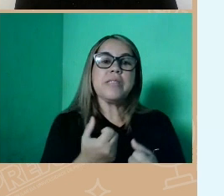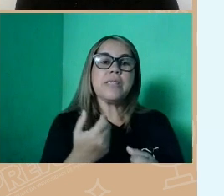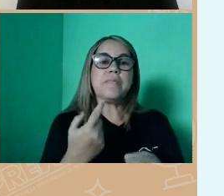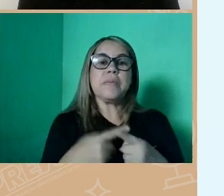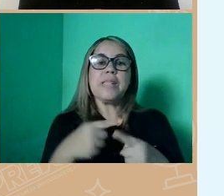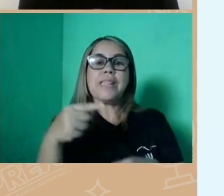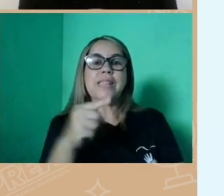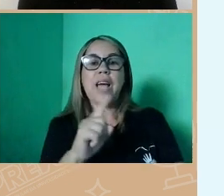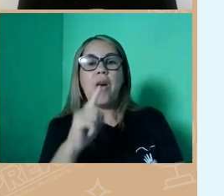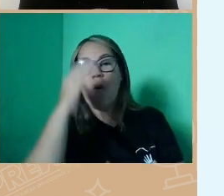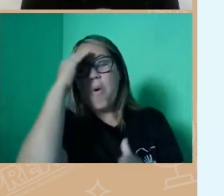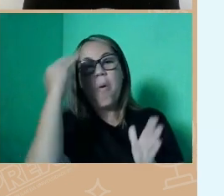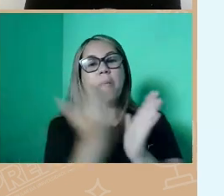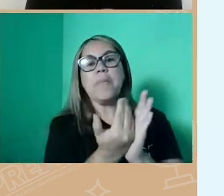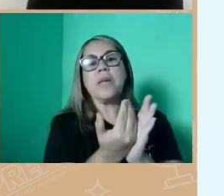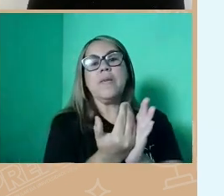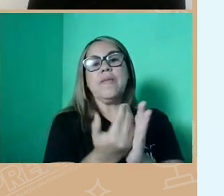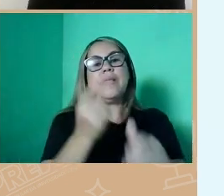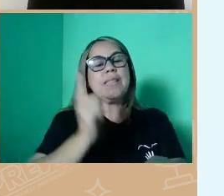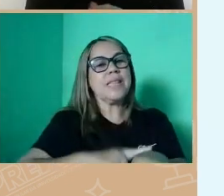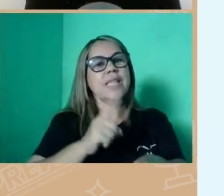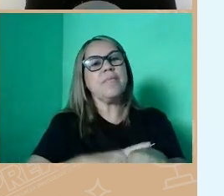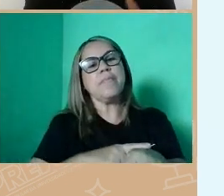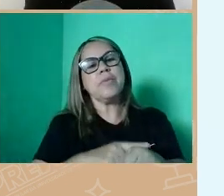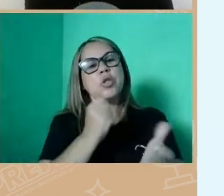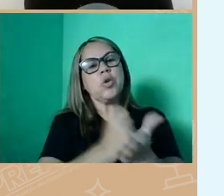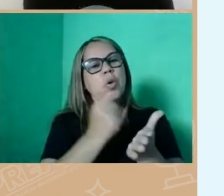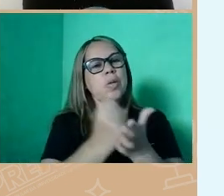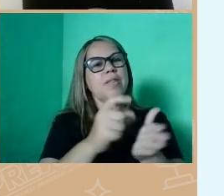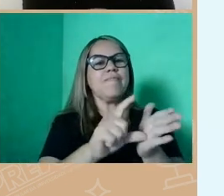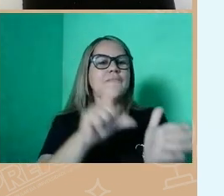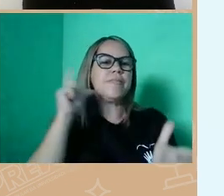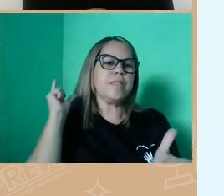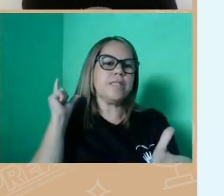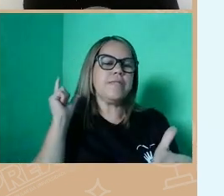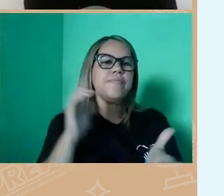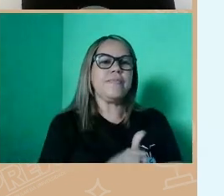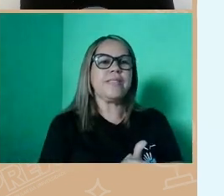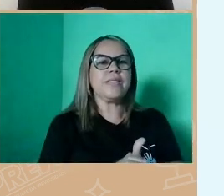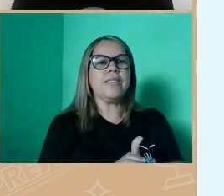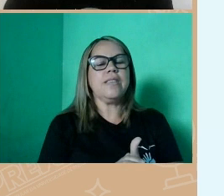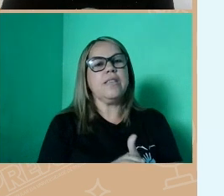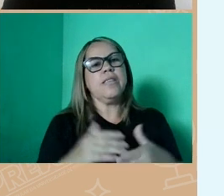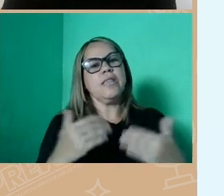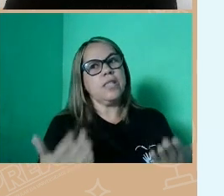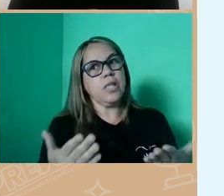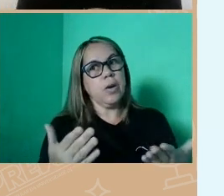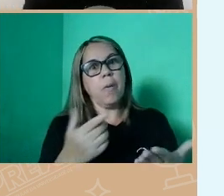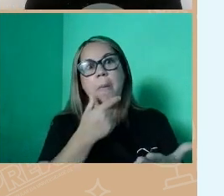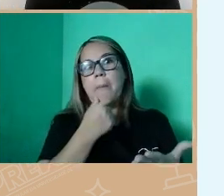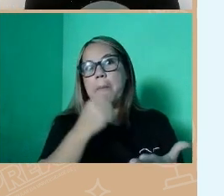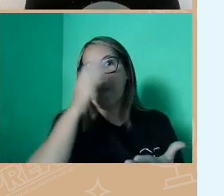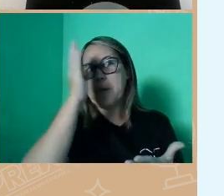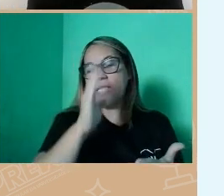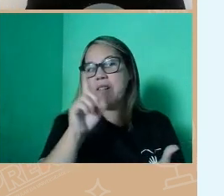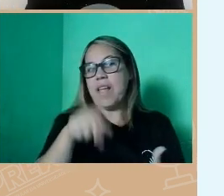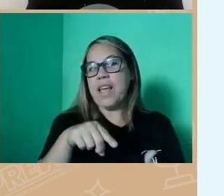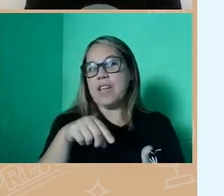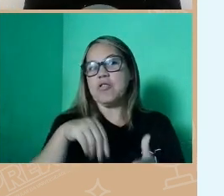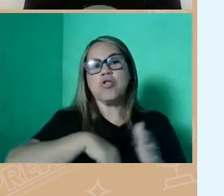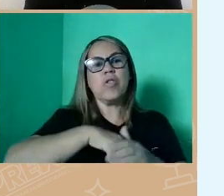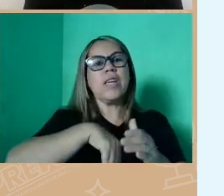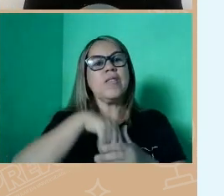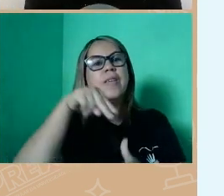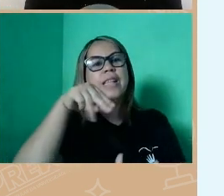cumpriu o tempo de contrato pré-estabelecido. brasileiro aqui, a gente sabe que é o jogador Neymar, e aí o